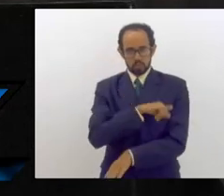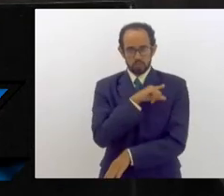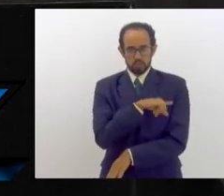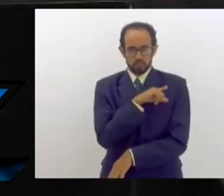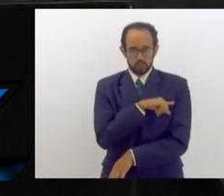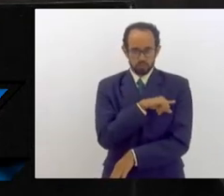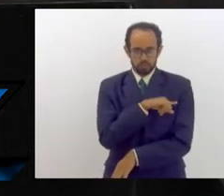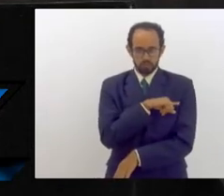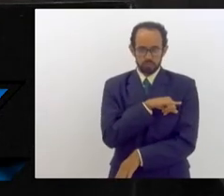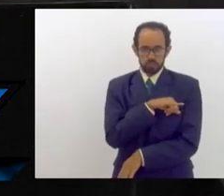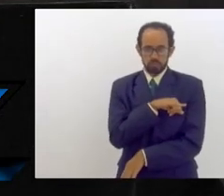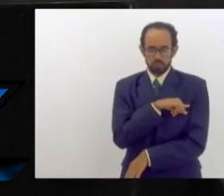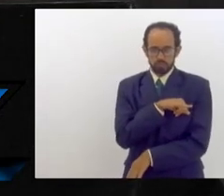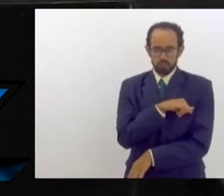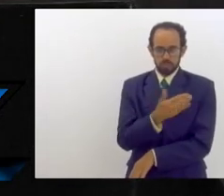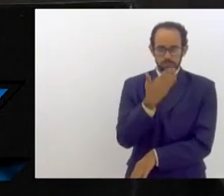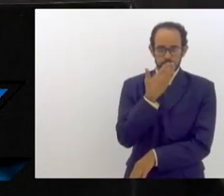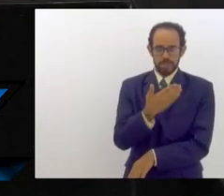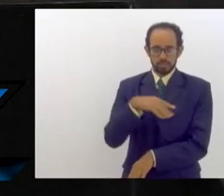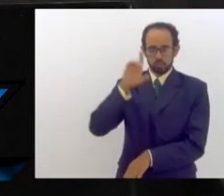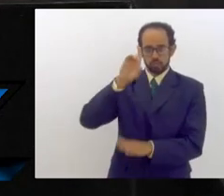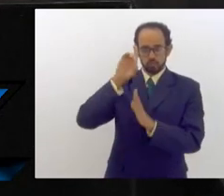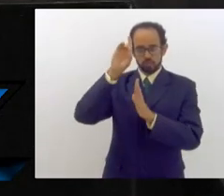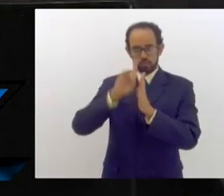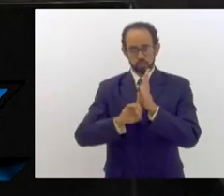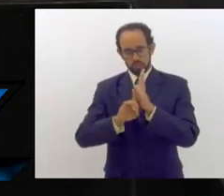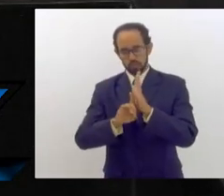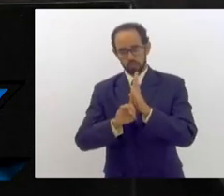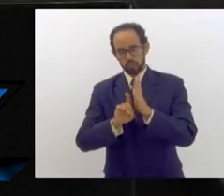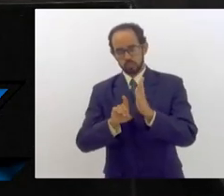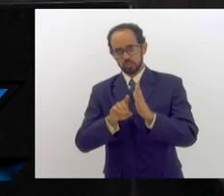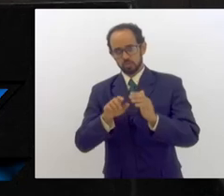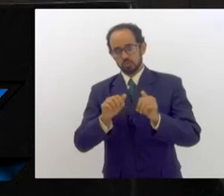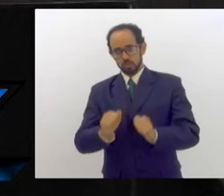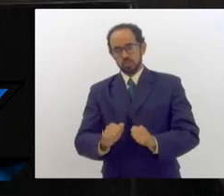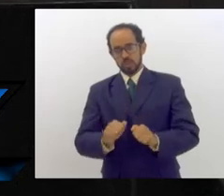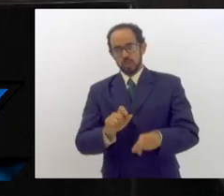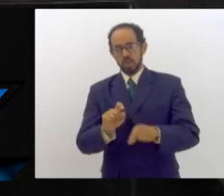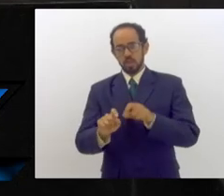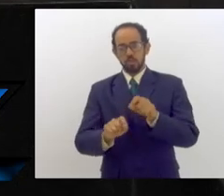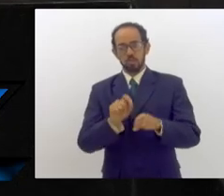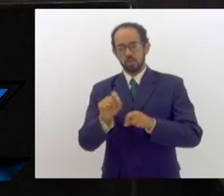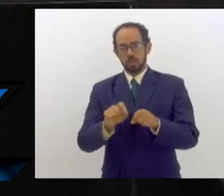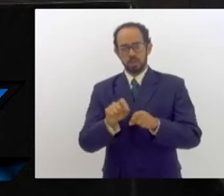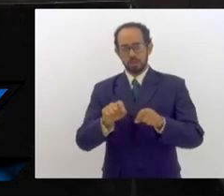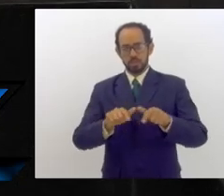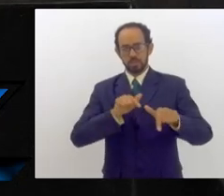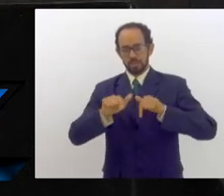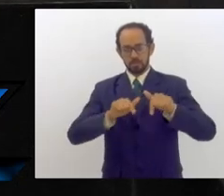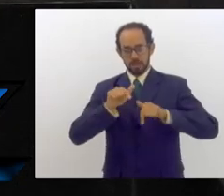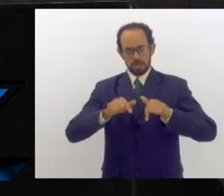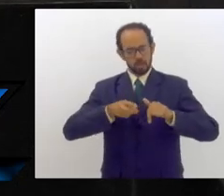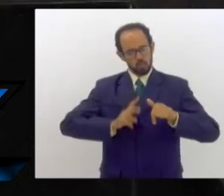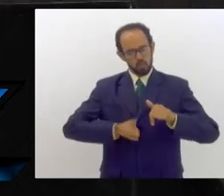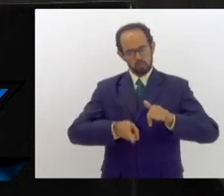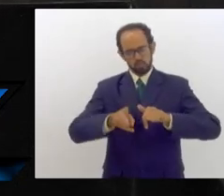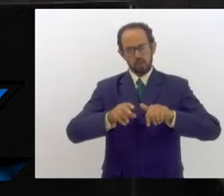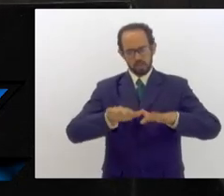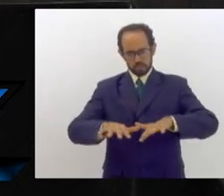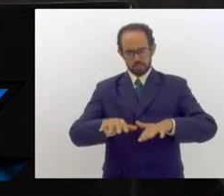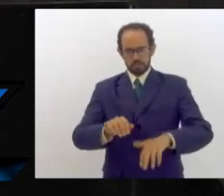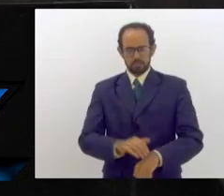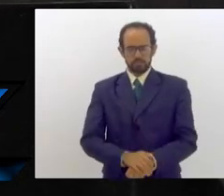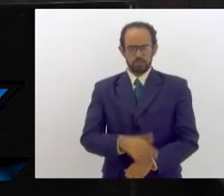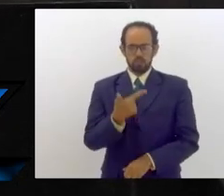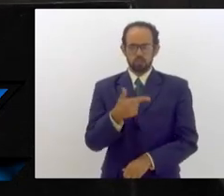que reivindicam o direito de poder trabalhar e seguir trabalhando são